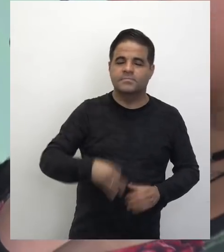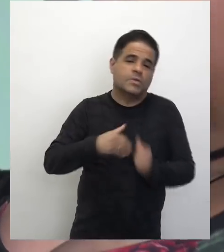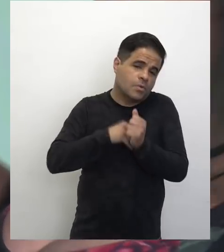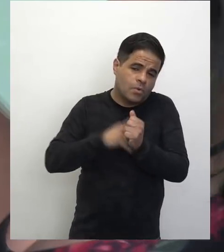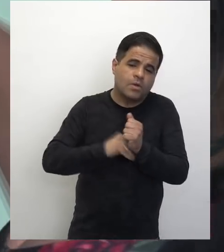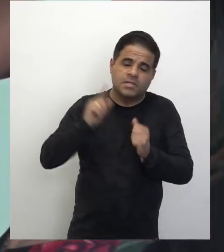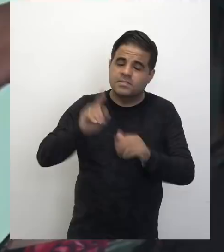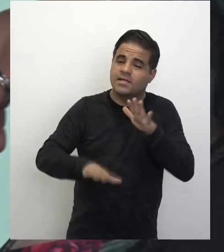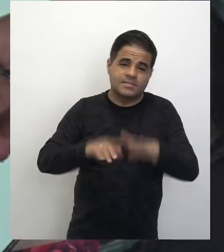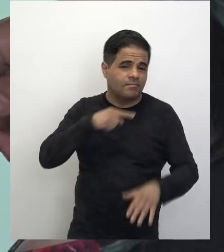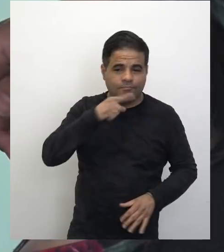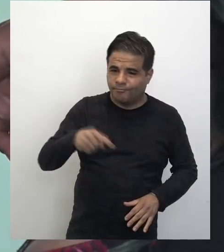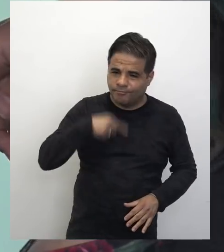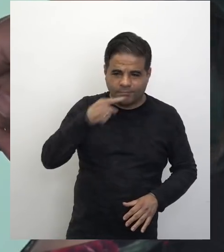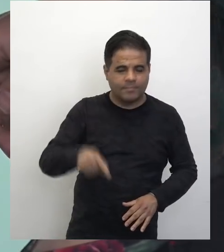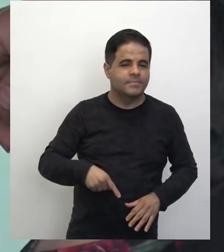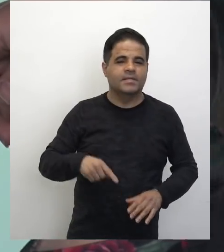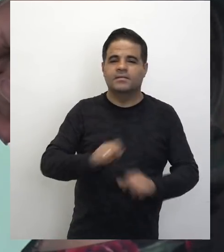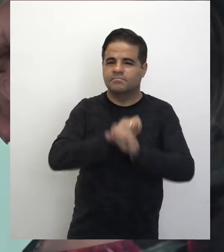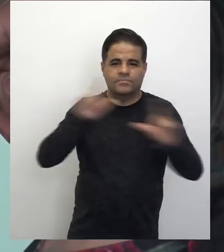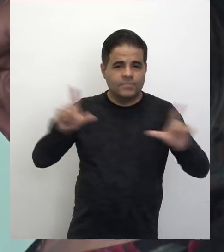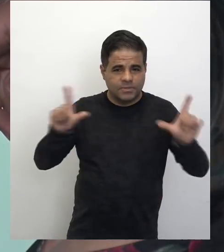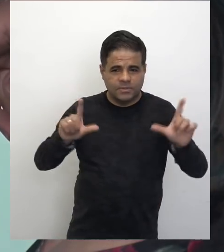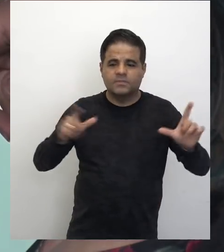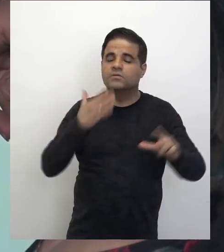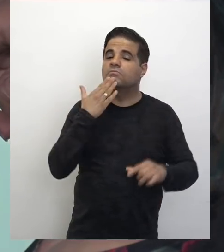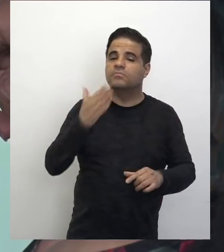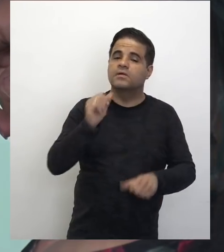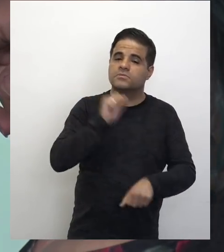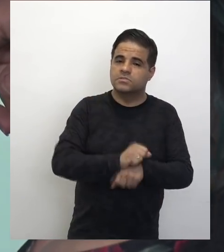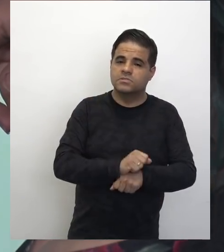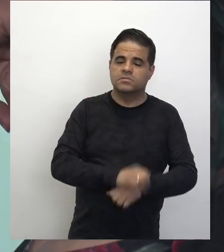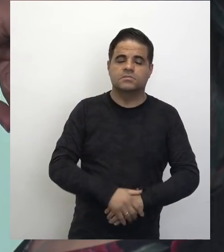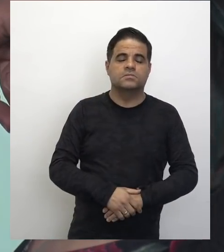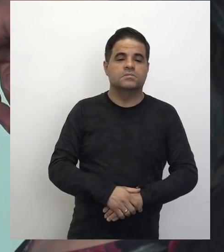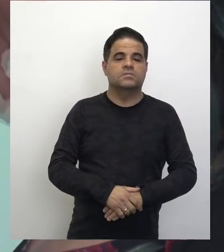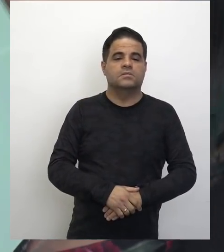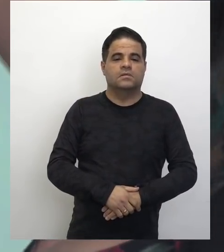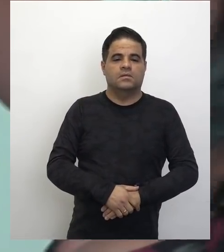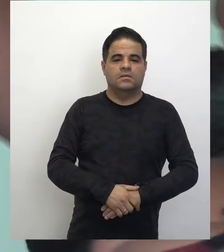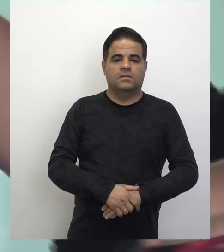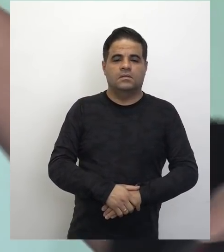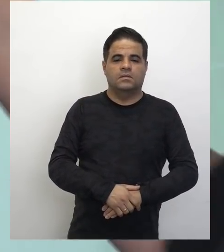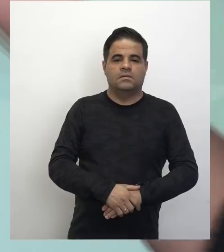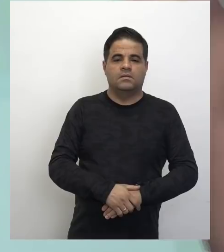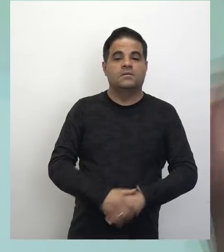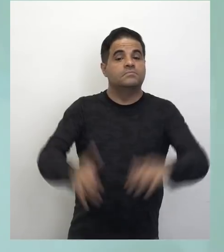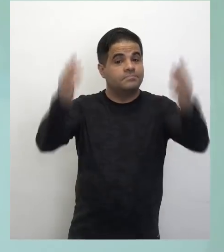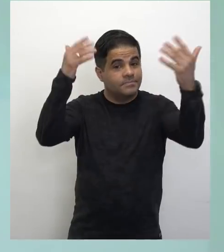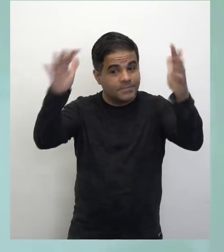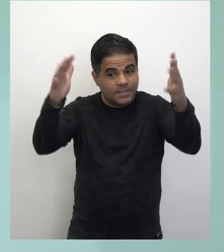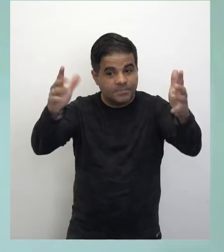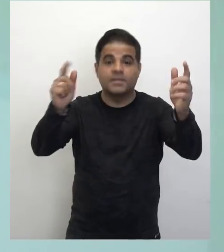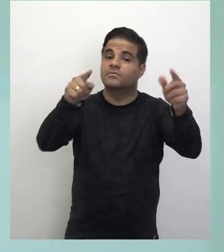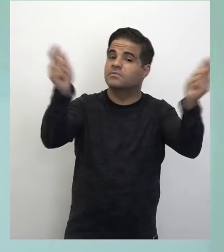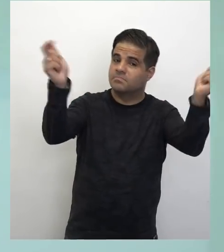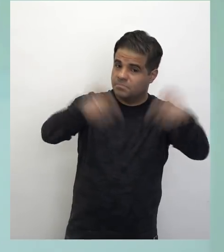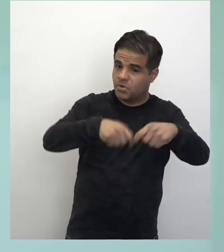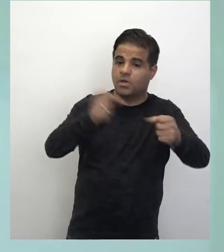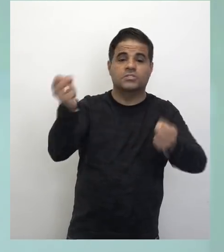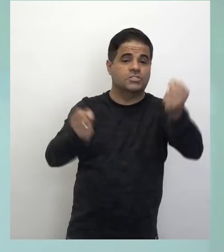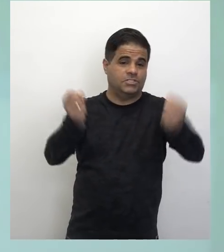é isso. Gente, quando espelha a tela, ele perde um pouquinho da capacidade. Aqui, ó, parabéns, você pode